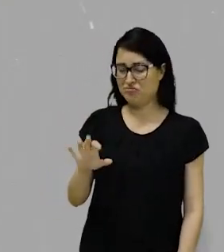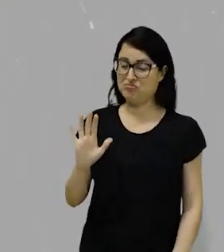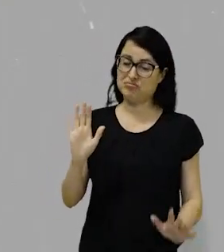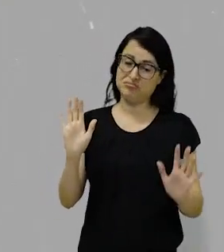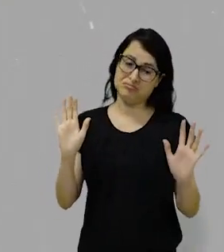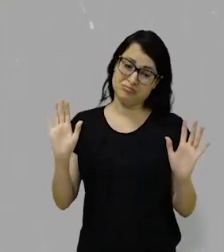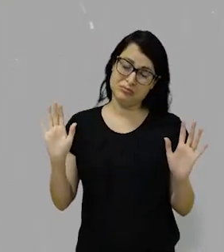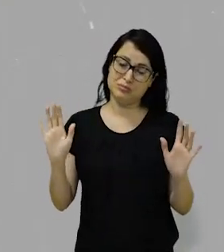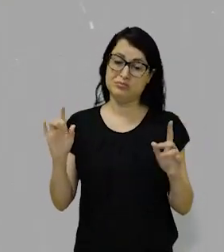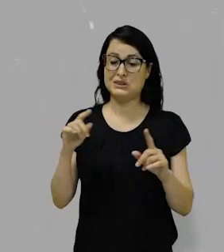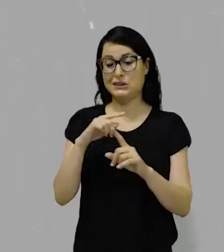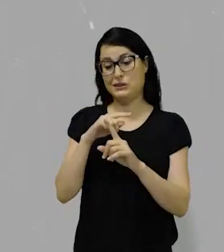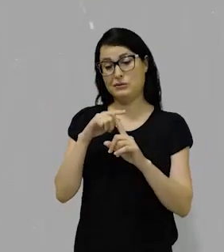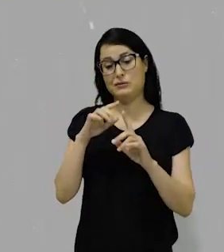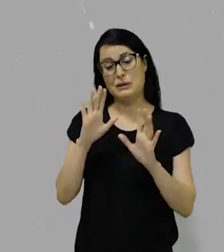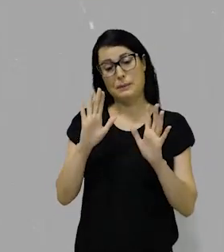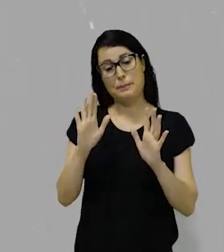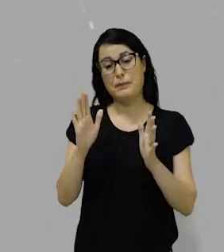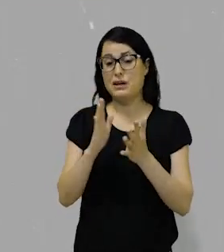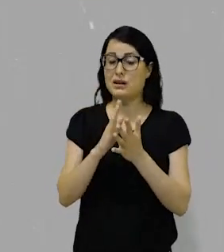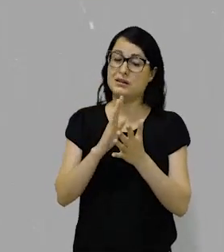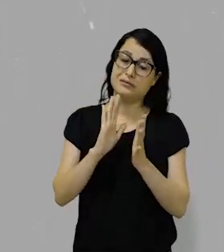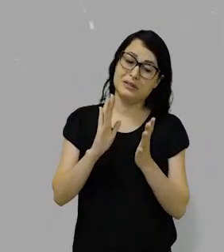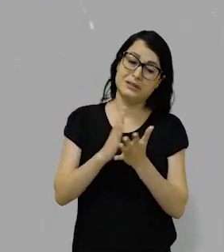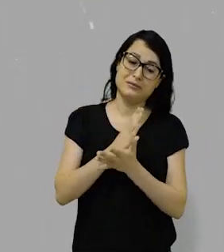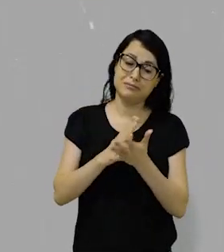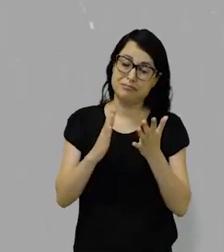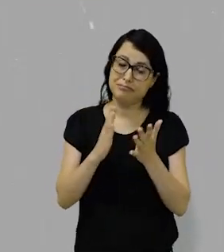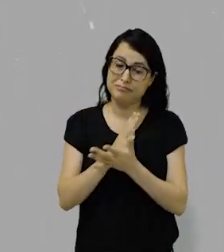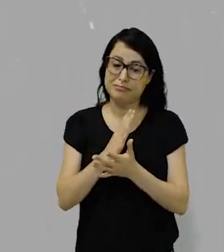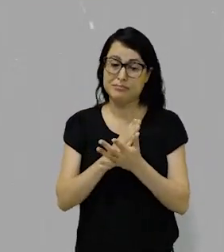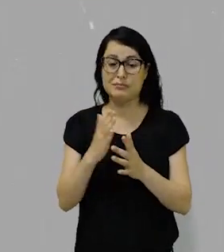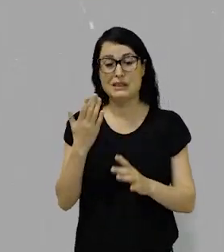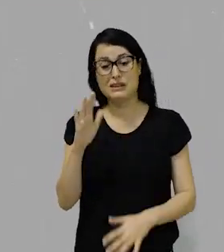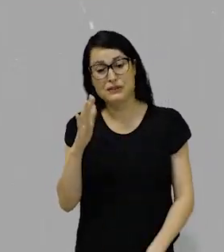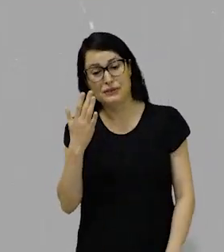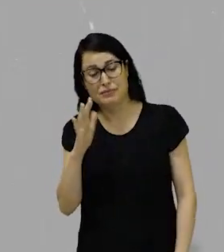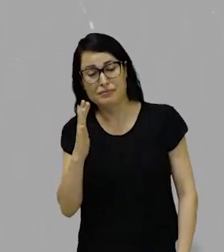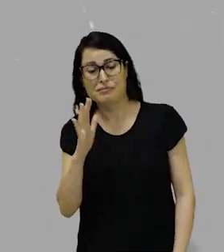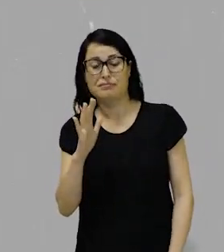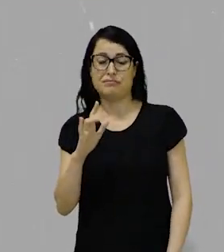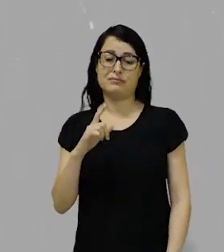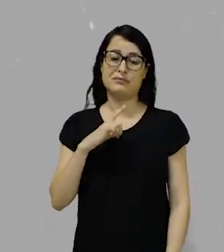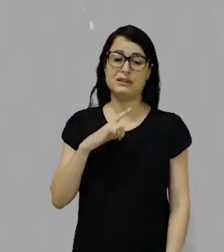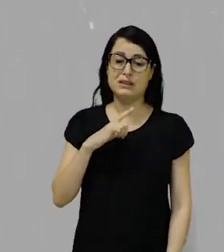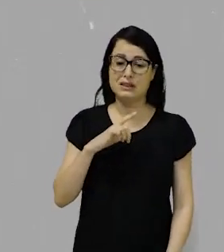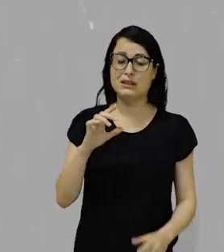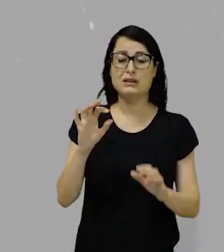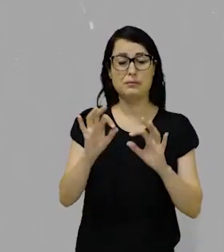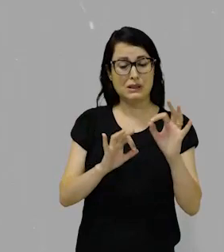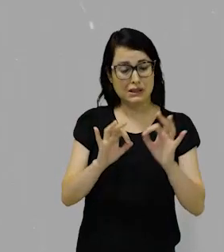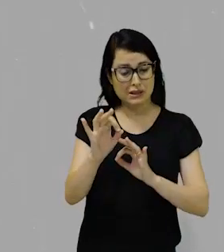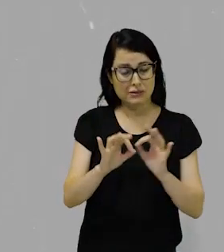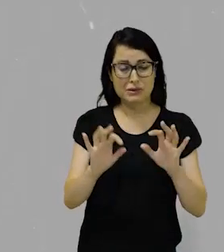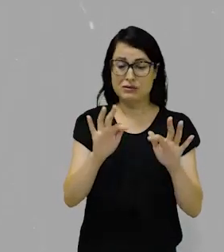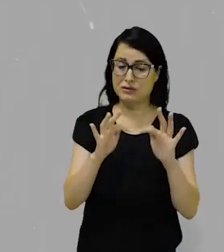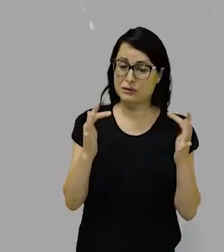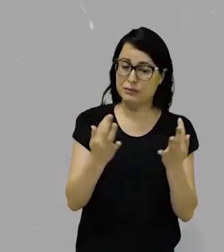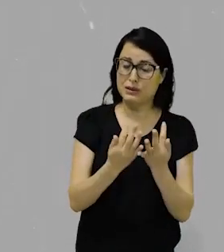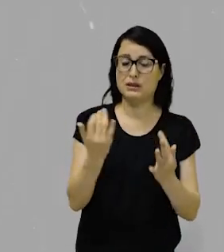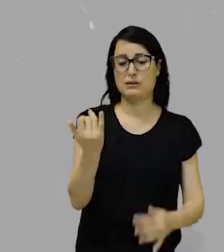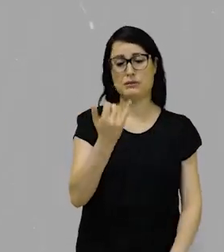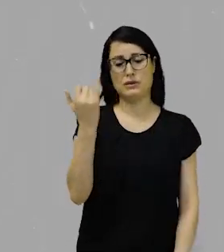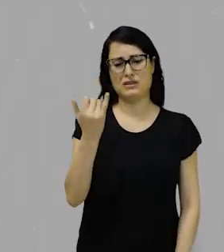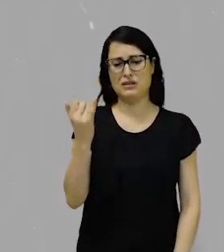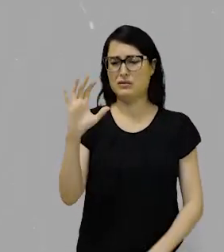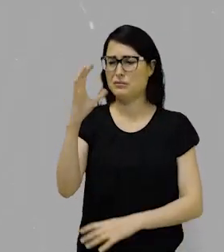Existia uma problemática, hoje o controle populacional, os países precisam de fato ter um planejamento familiar, mas a grande problemática ambiental